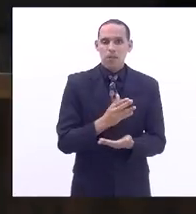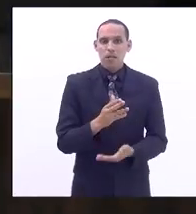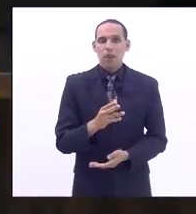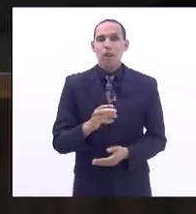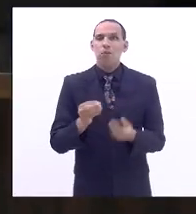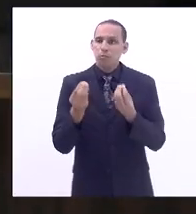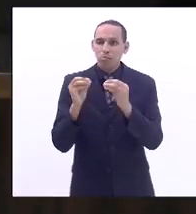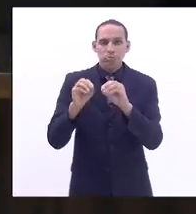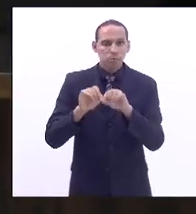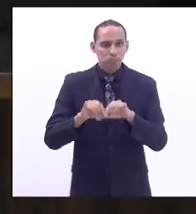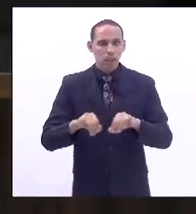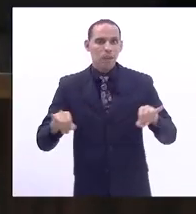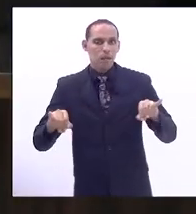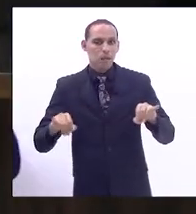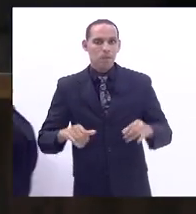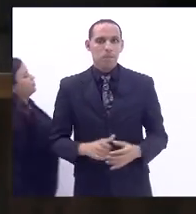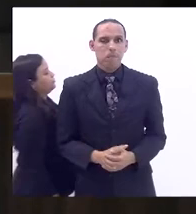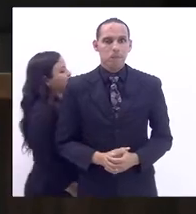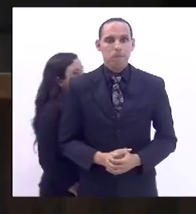vai à publicação